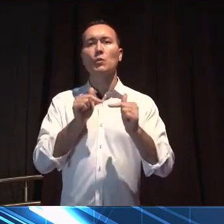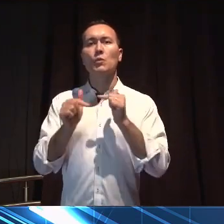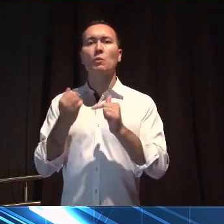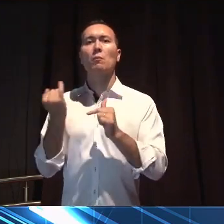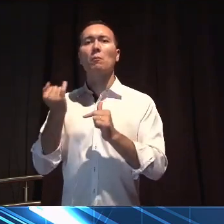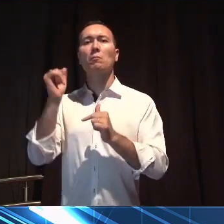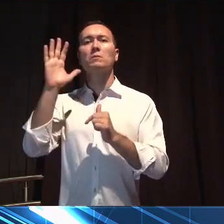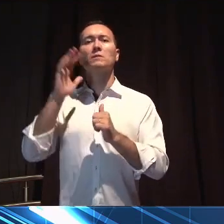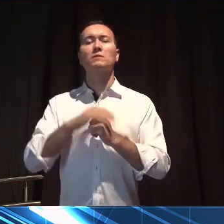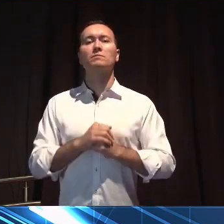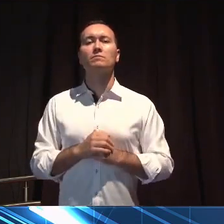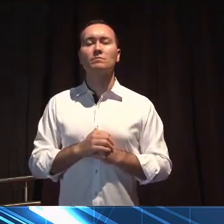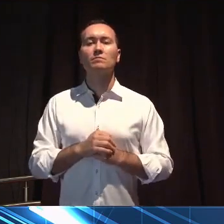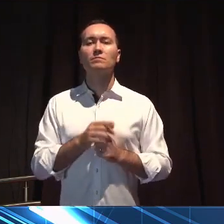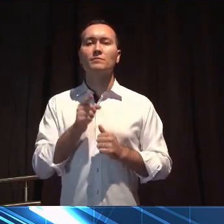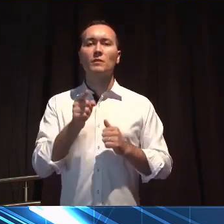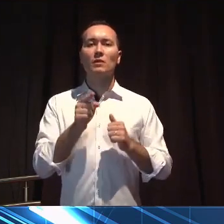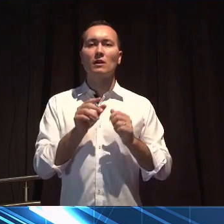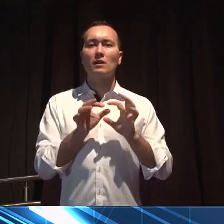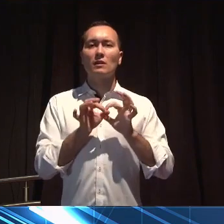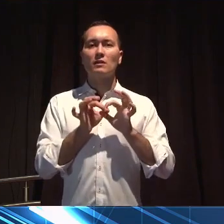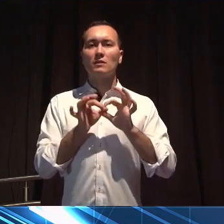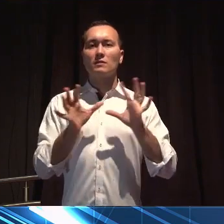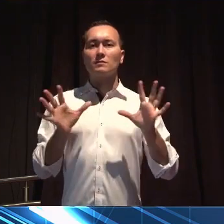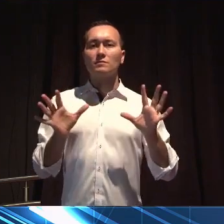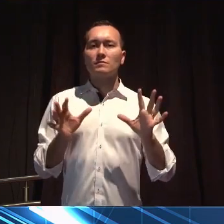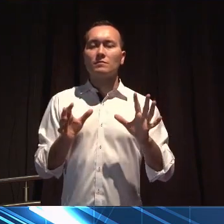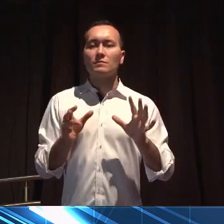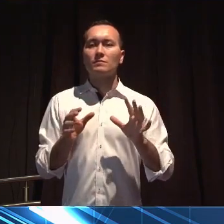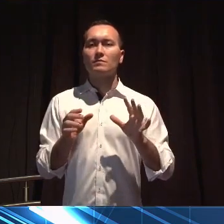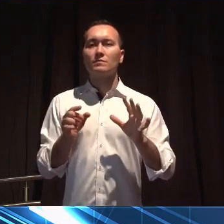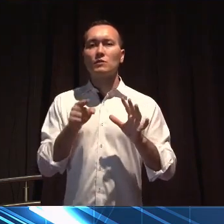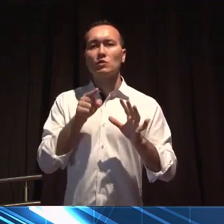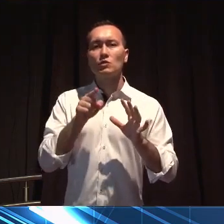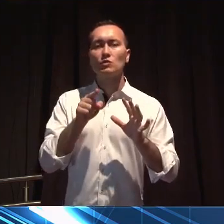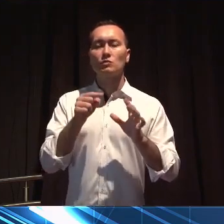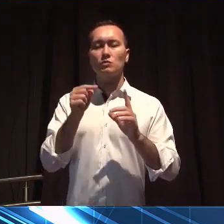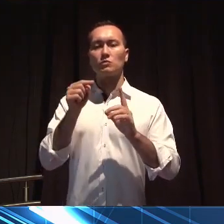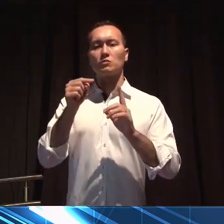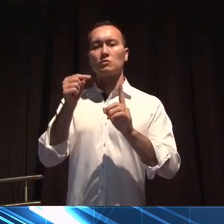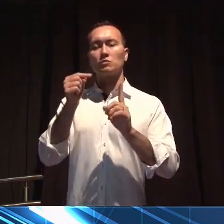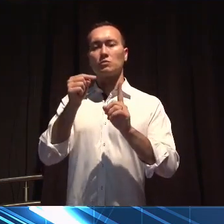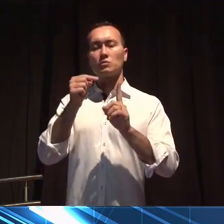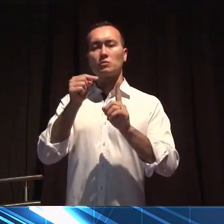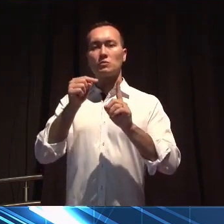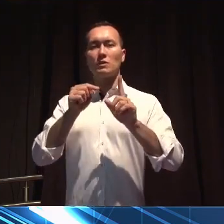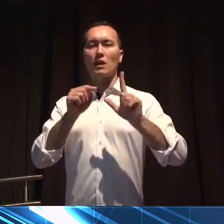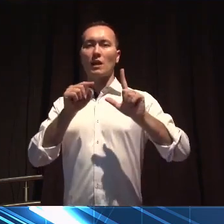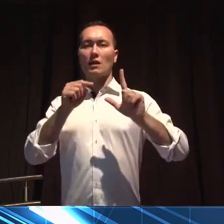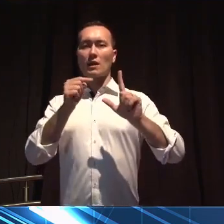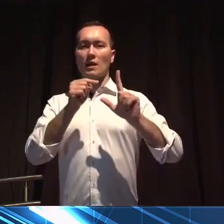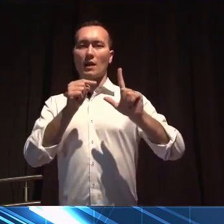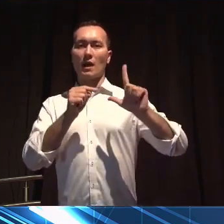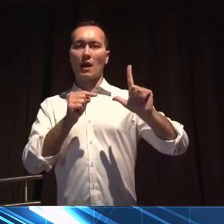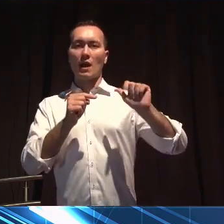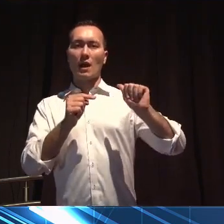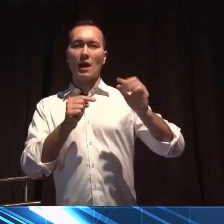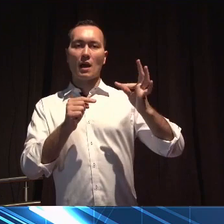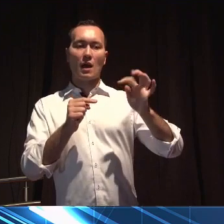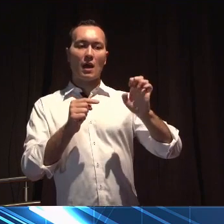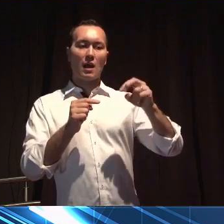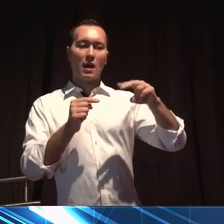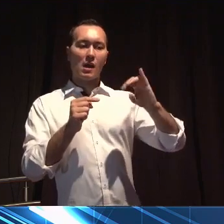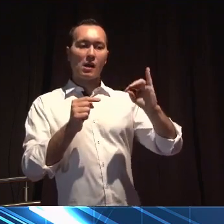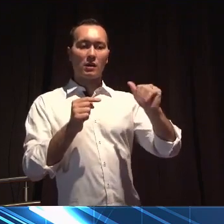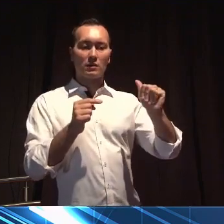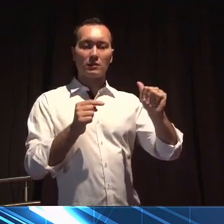Quão disponível ele está, qual é a latência dele, esse tipo de coisa. Então isso aqui é o que mais a gente olhava, assim, independente da linguagem, qualquer coisa, é tipo a